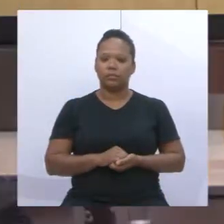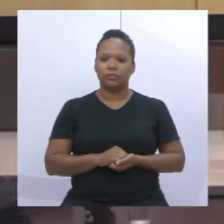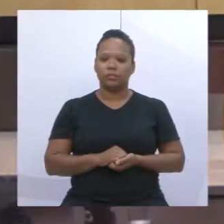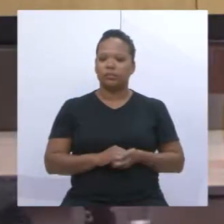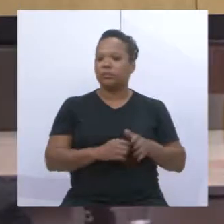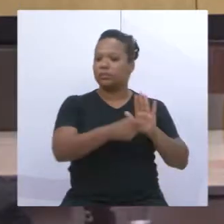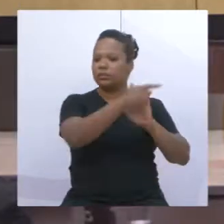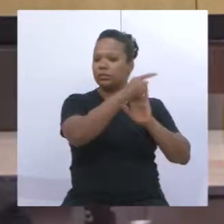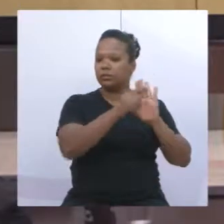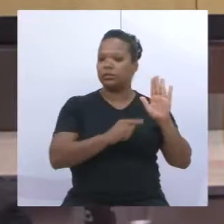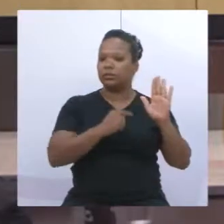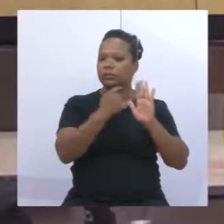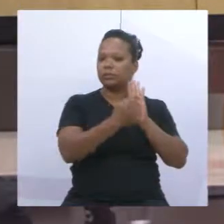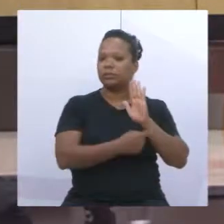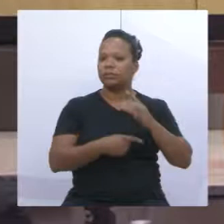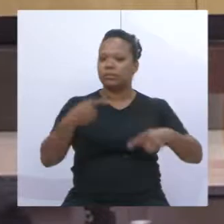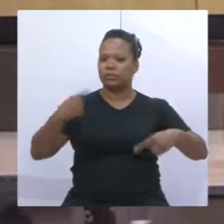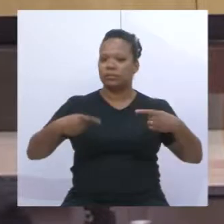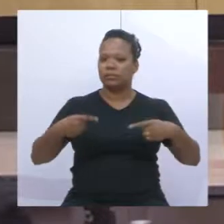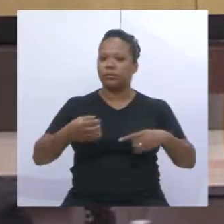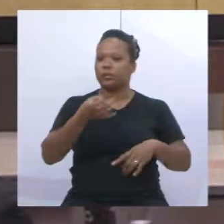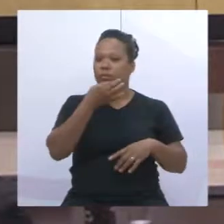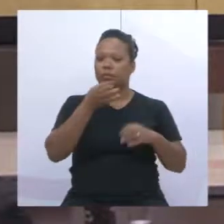O veto está em discussão.